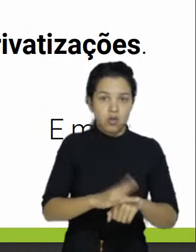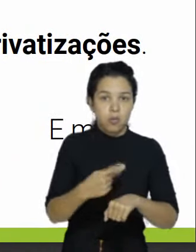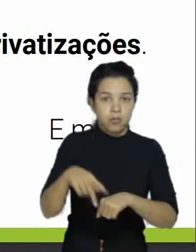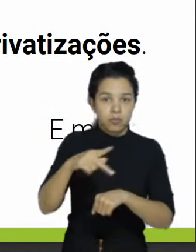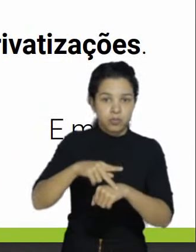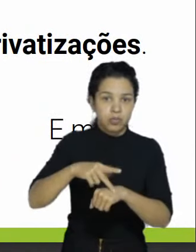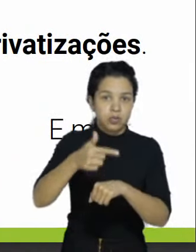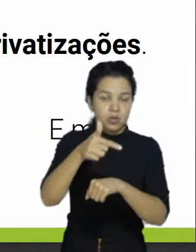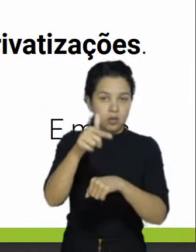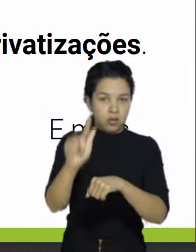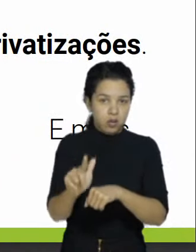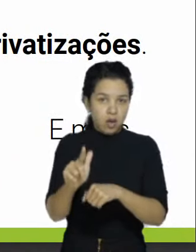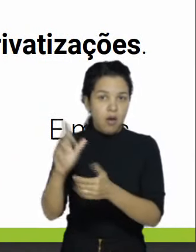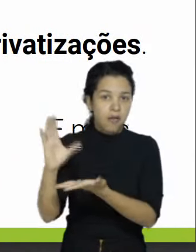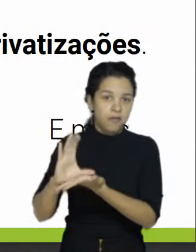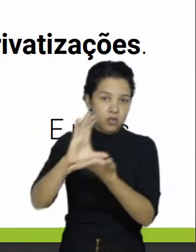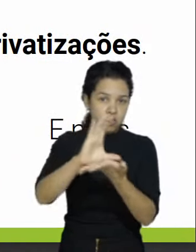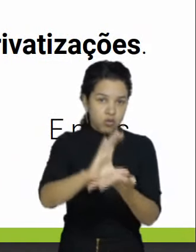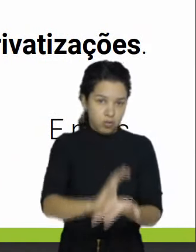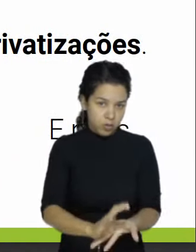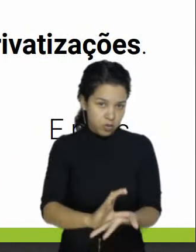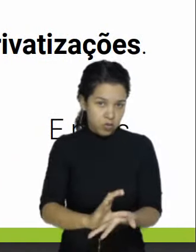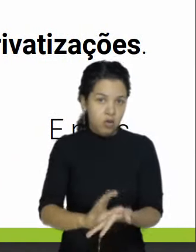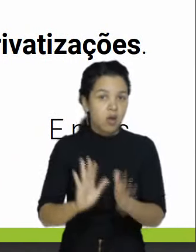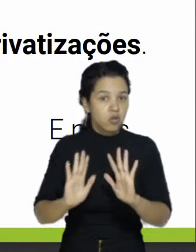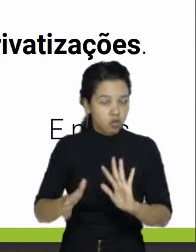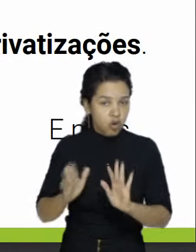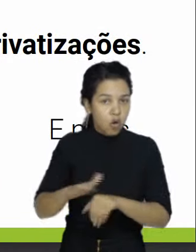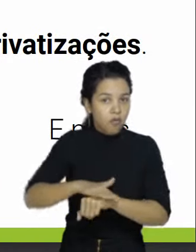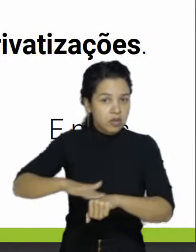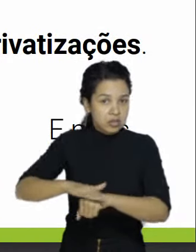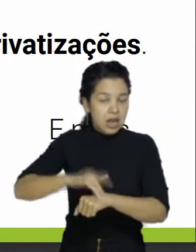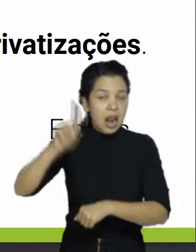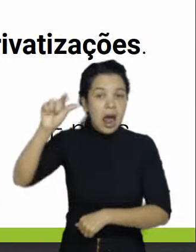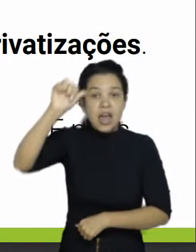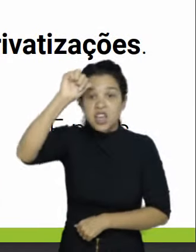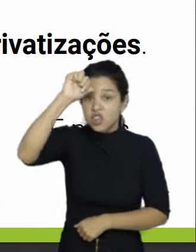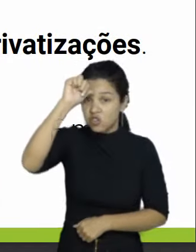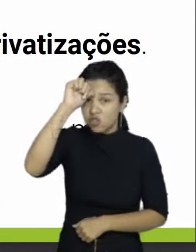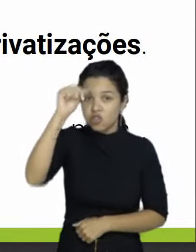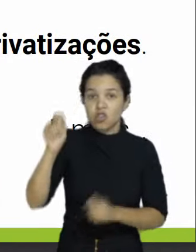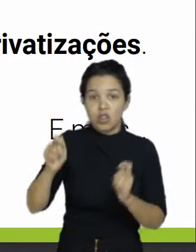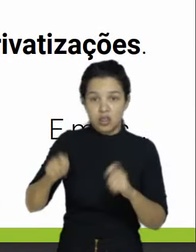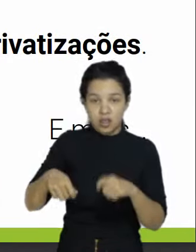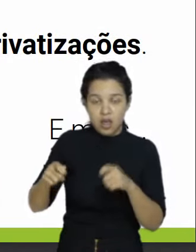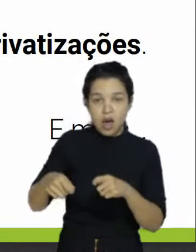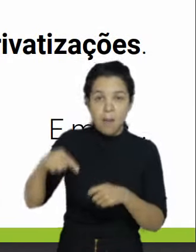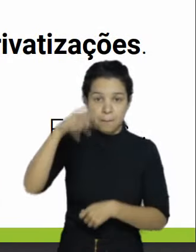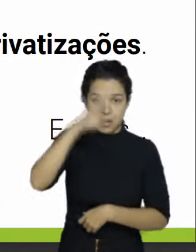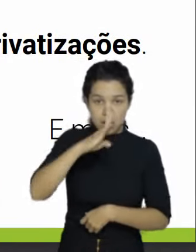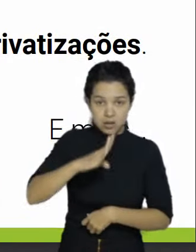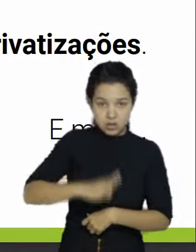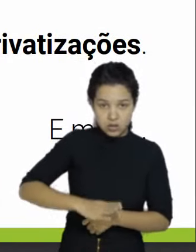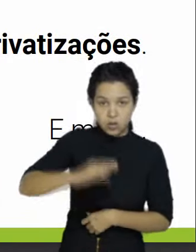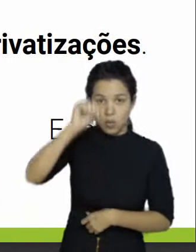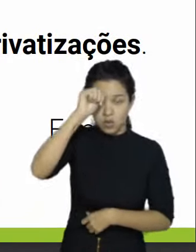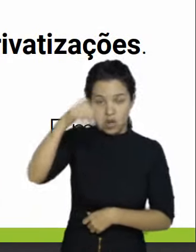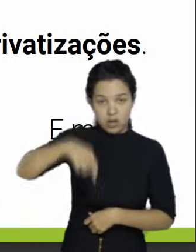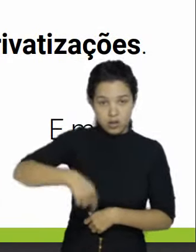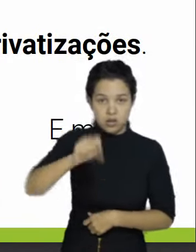fiz uma indicação através do contato com o Consul da índia para que a gente abra uma câmara de comércio Brasil índia aqui em Santa Catarina